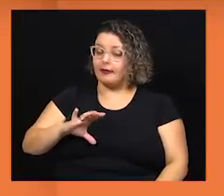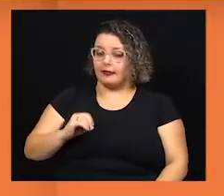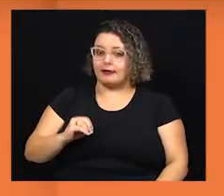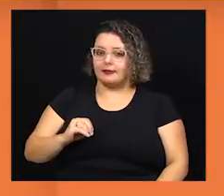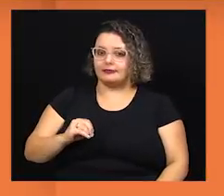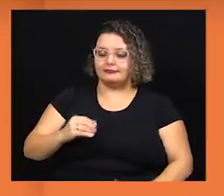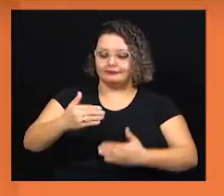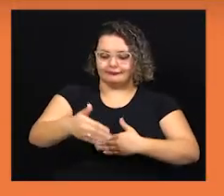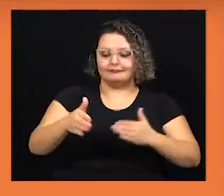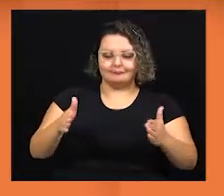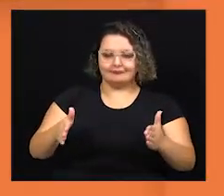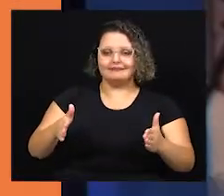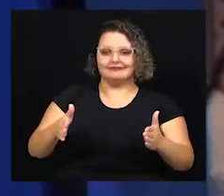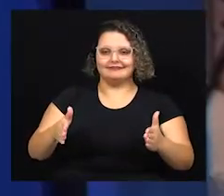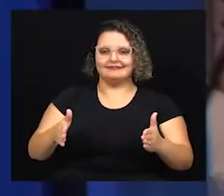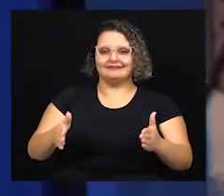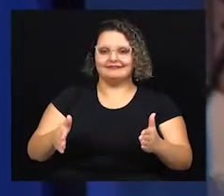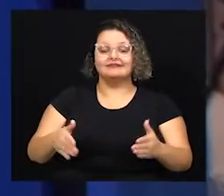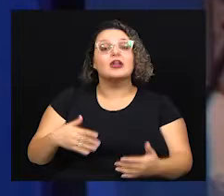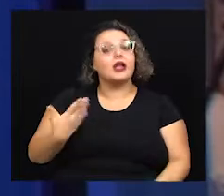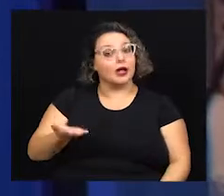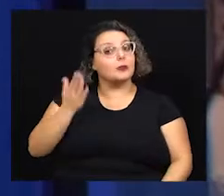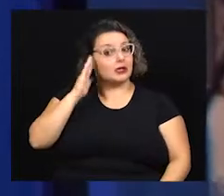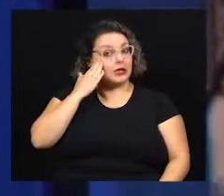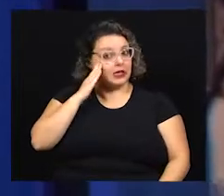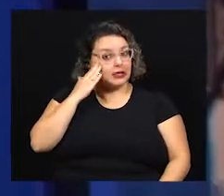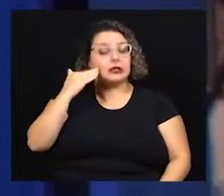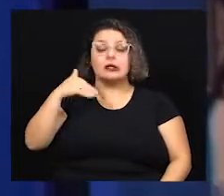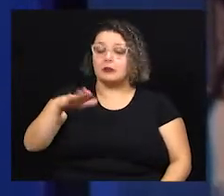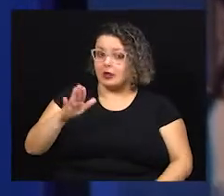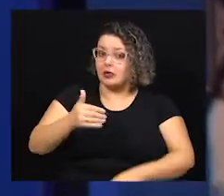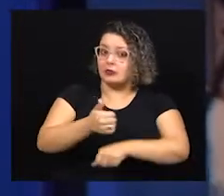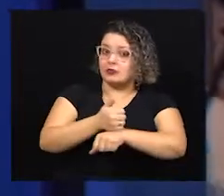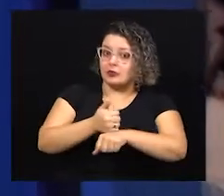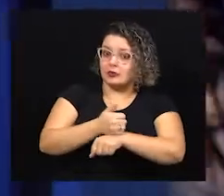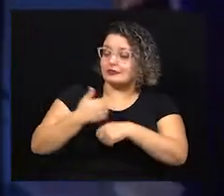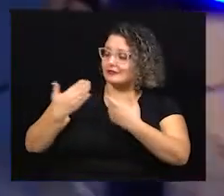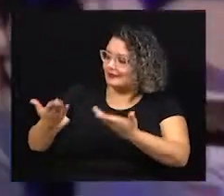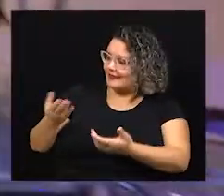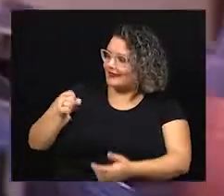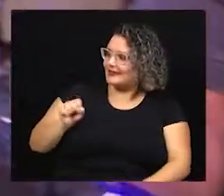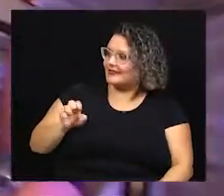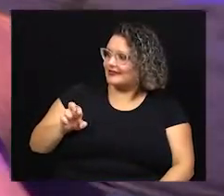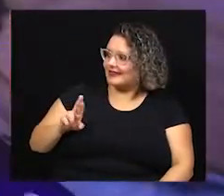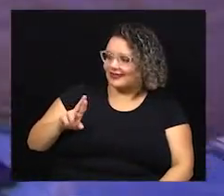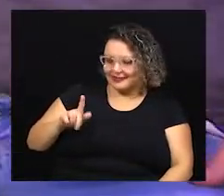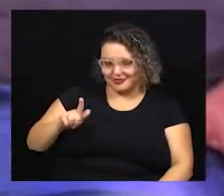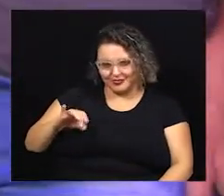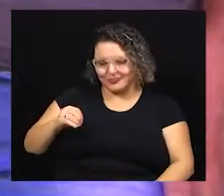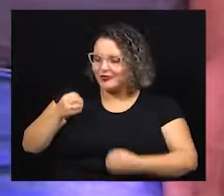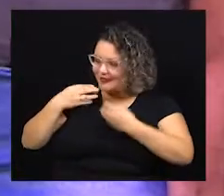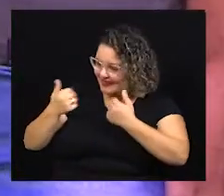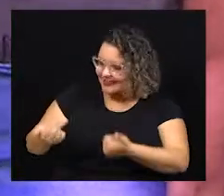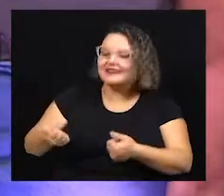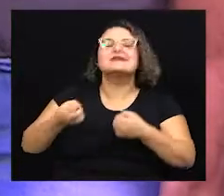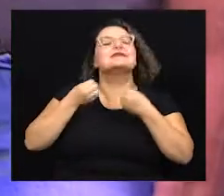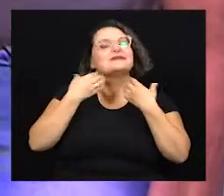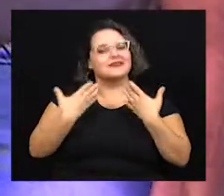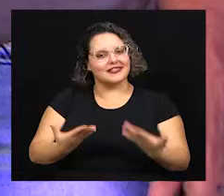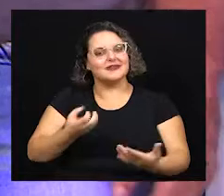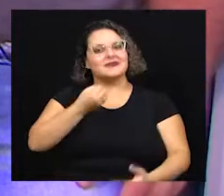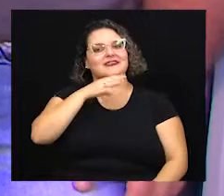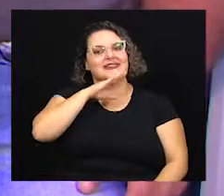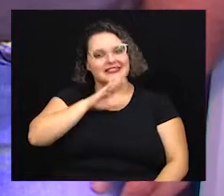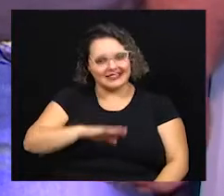como aquários. Bom, e pra gente entender um pouco mais sobre essa profissão, tô aqui com o Sérgio. Tudo bom, Sérgio? Tudo bem, André? Boa tarde.